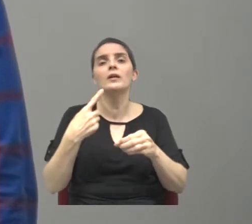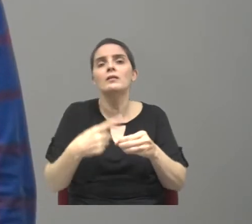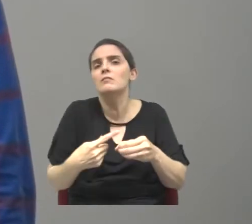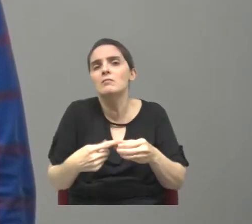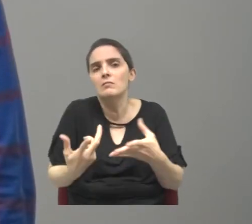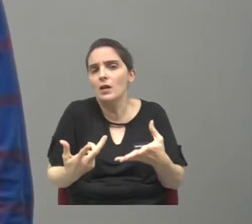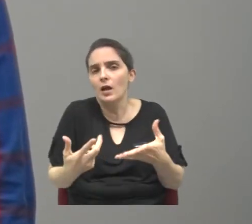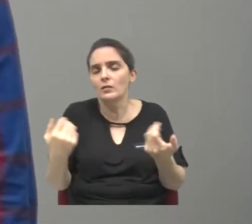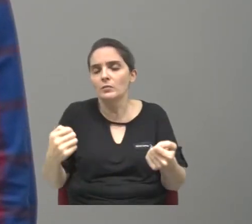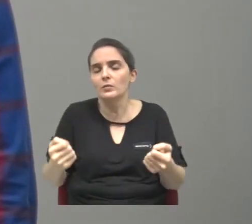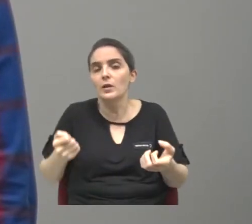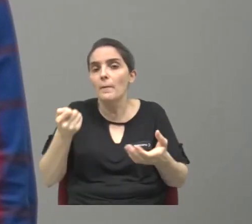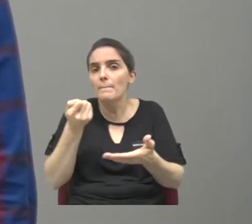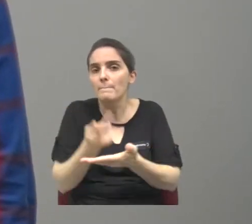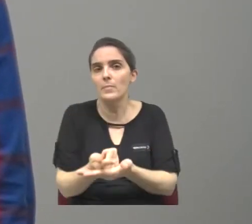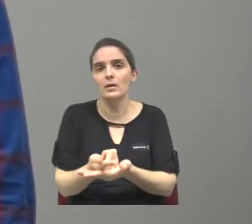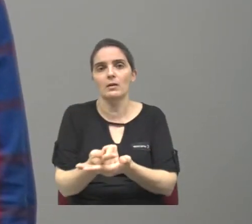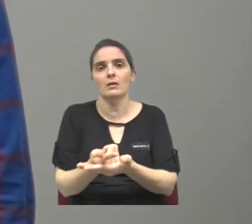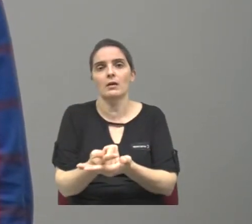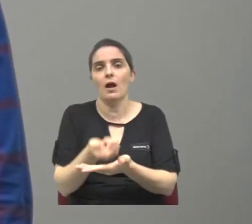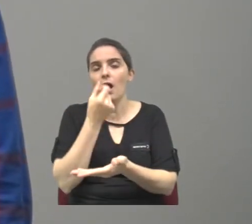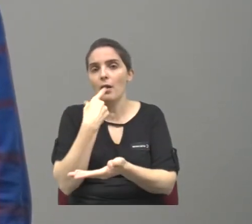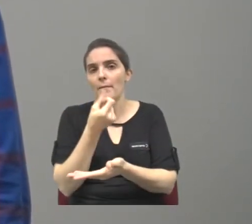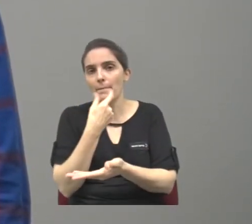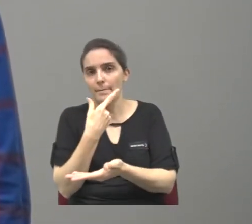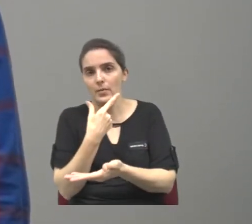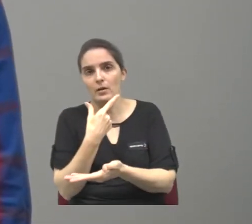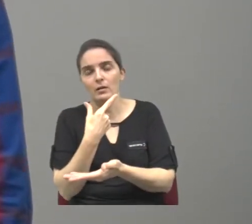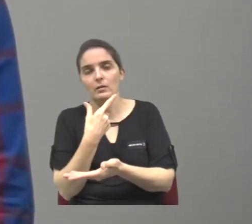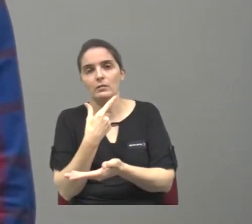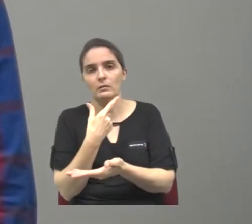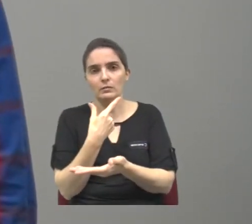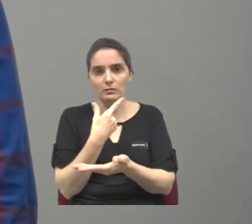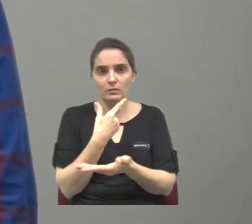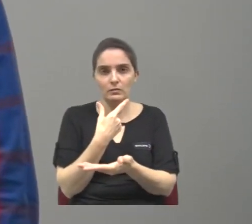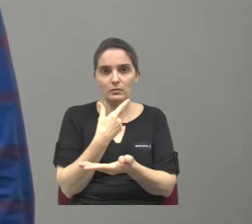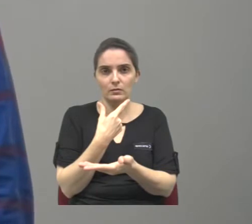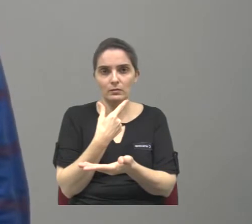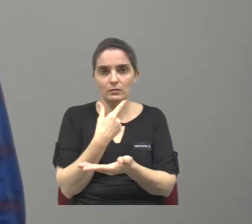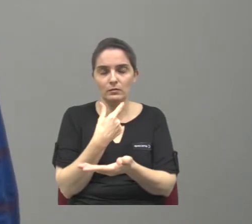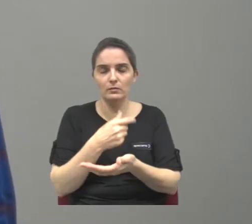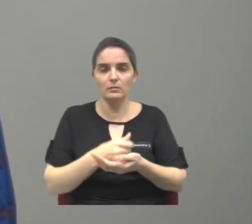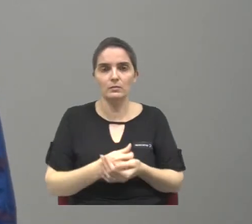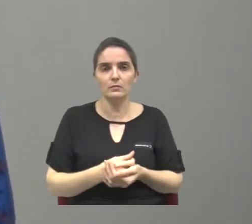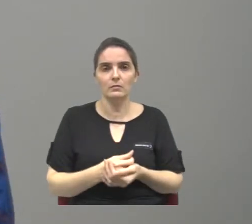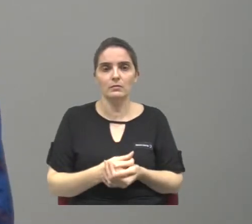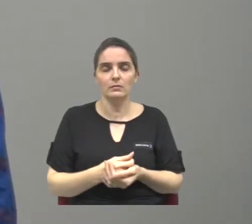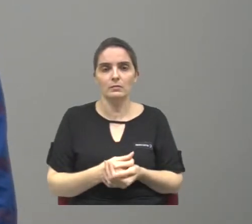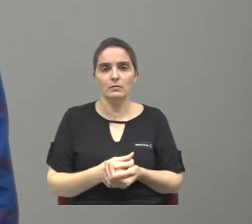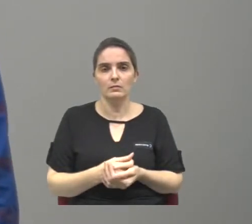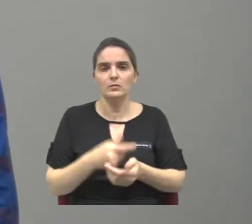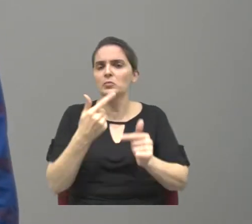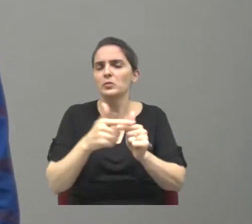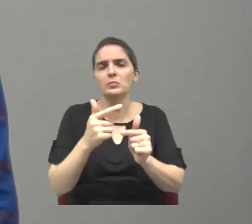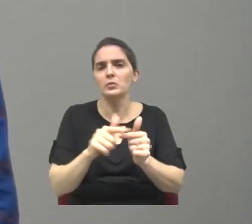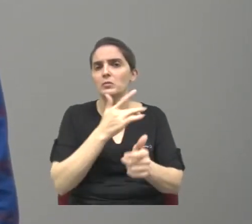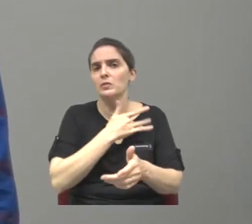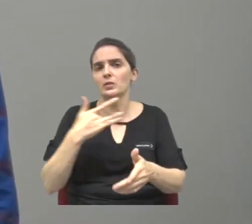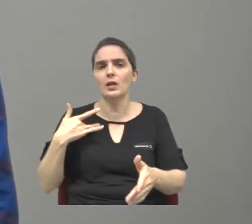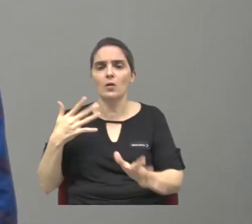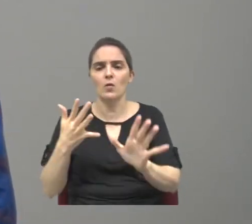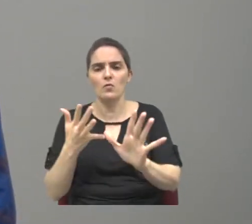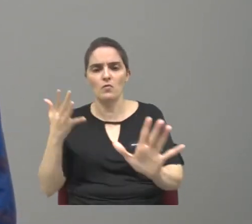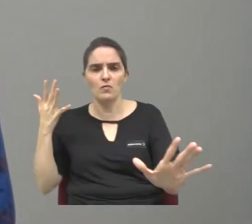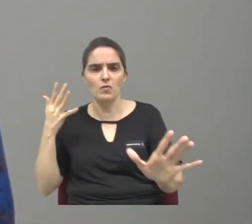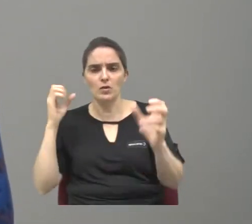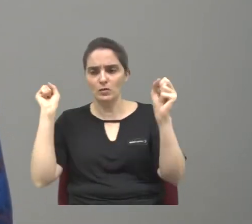o remédio diante de tanto problema que nós temos de saúde aqui em Limeira? Fila para ortopedia só